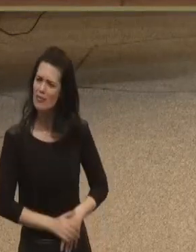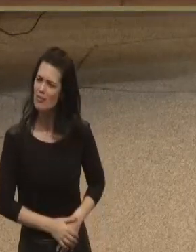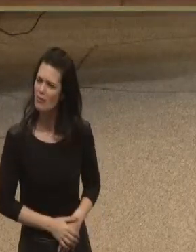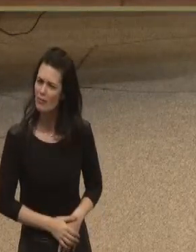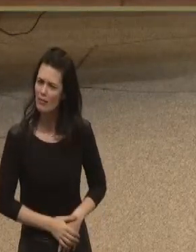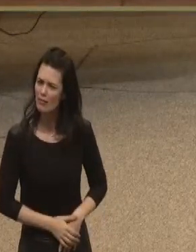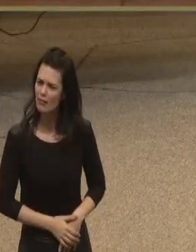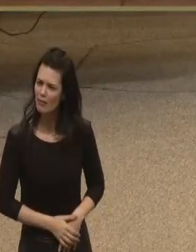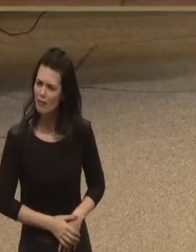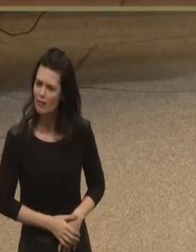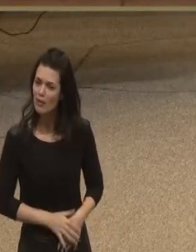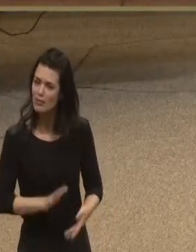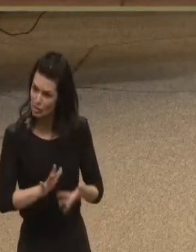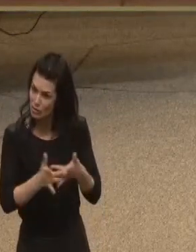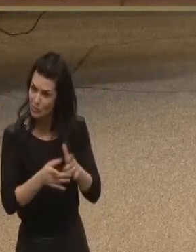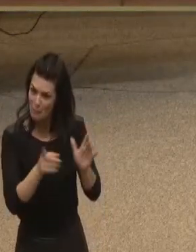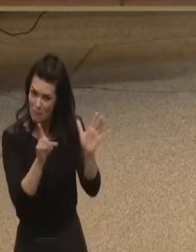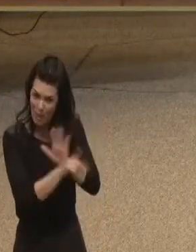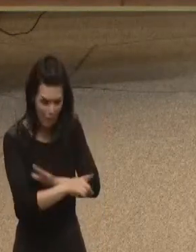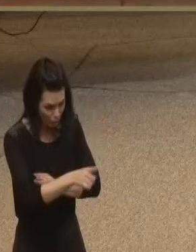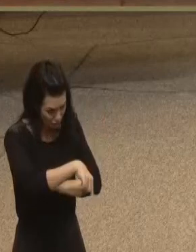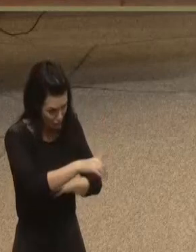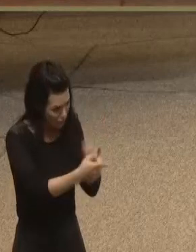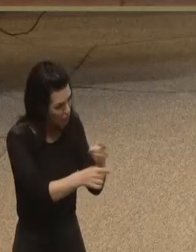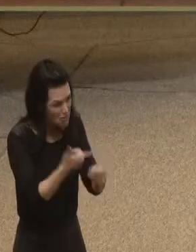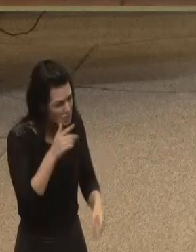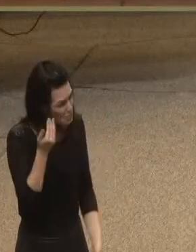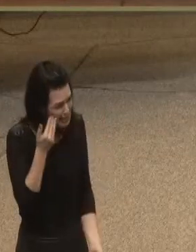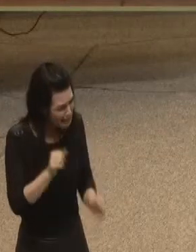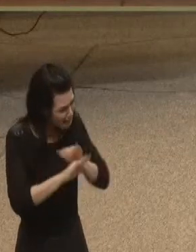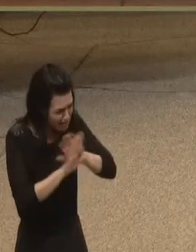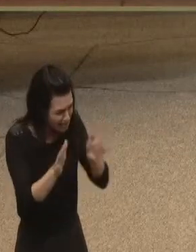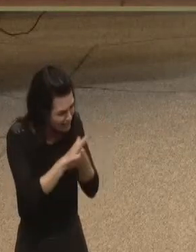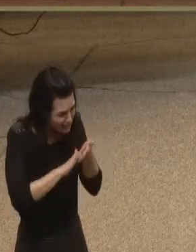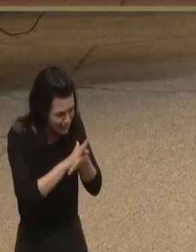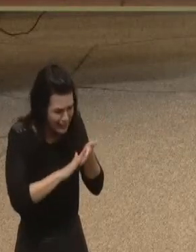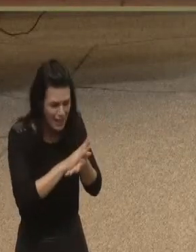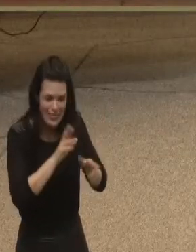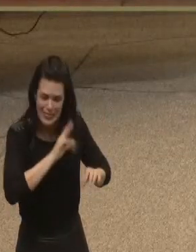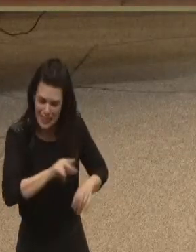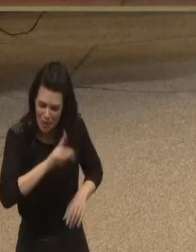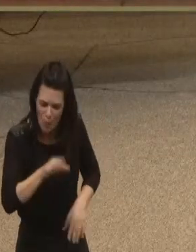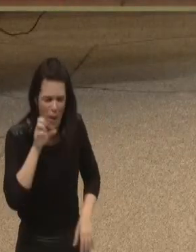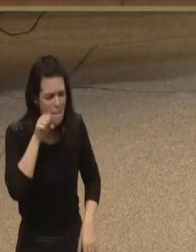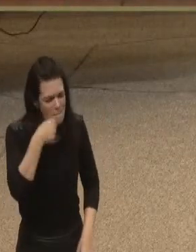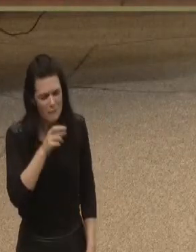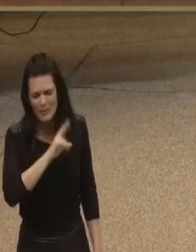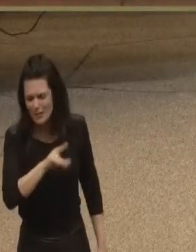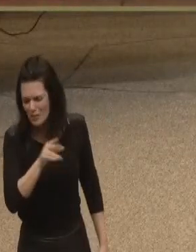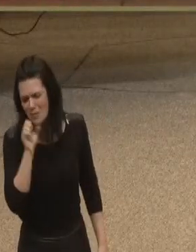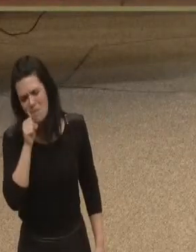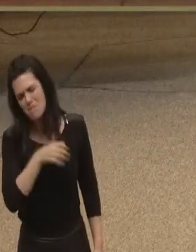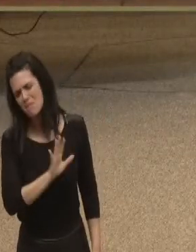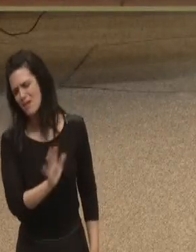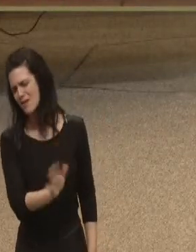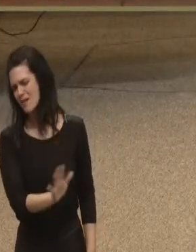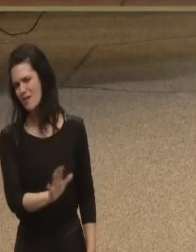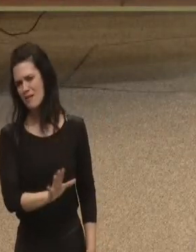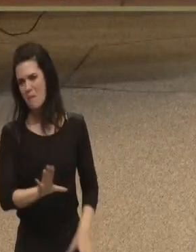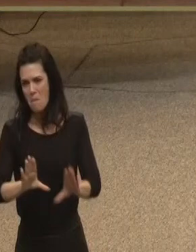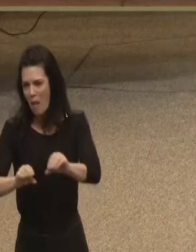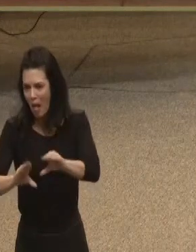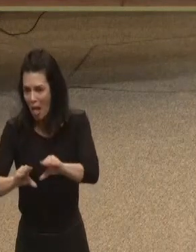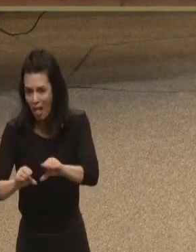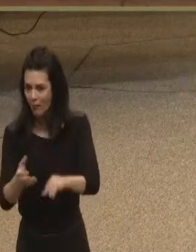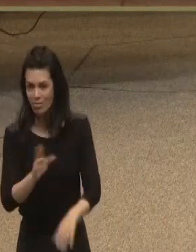isso aos seus discípulos: como é que vocês não conseguem entender que eu não estou falando de pão físico? E